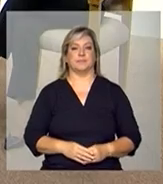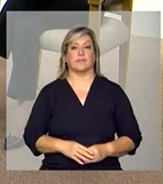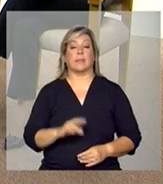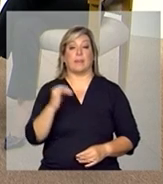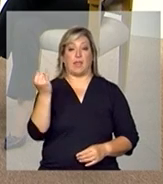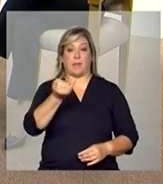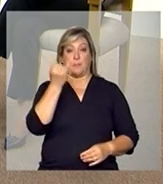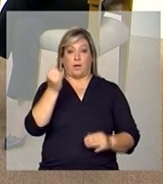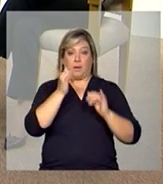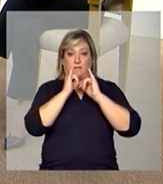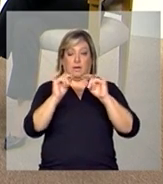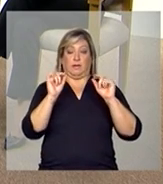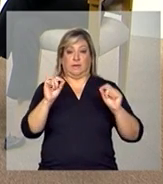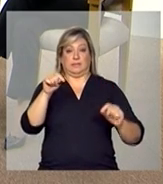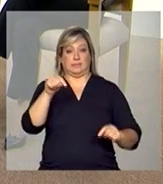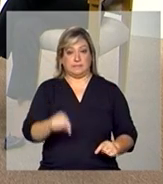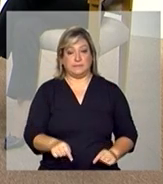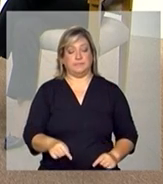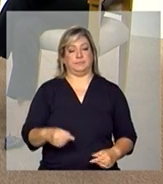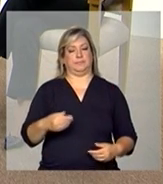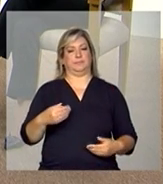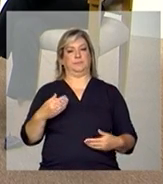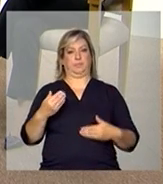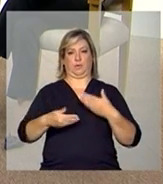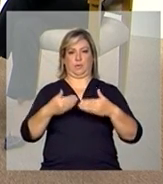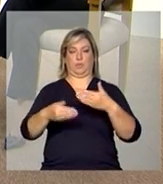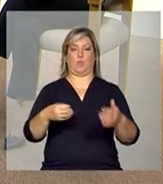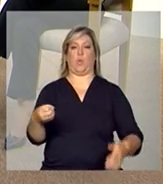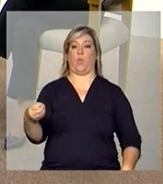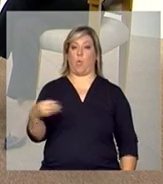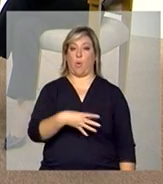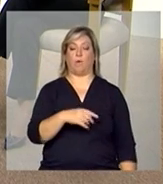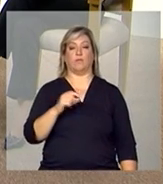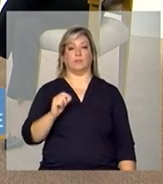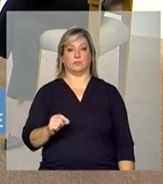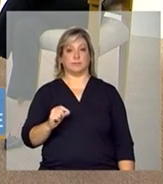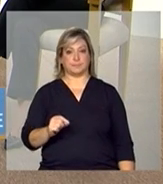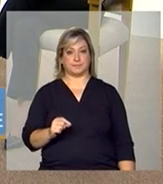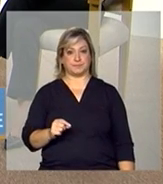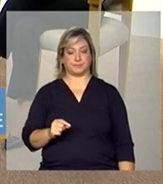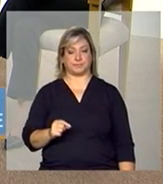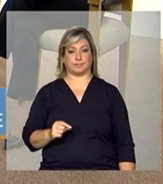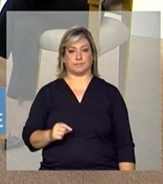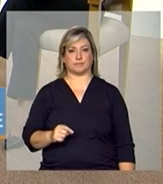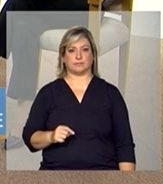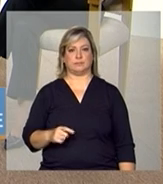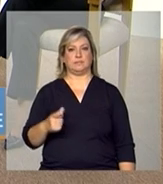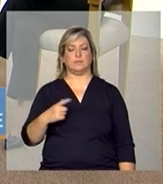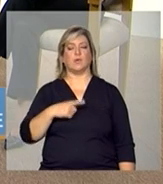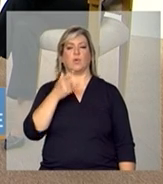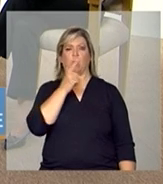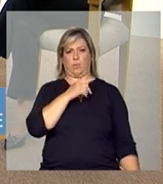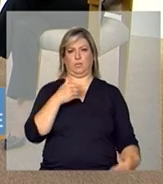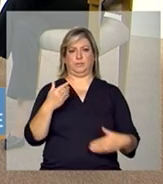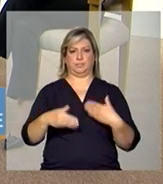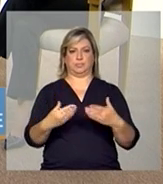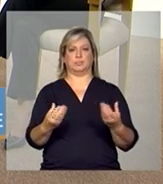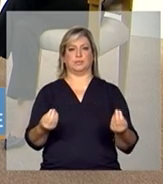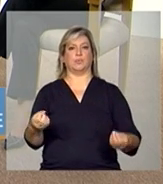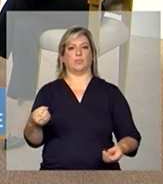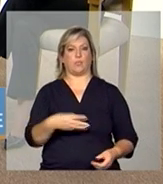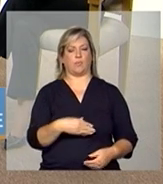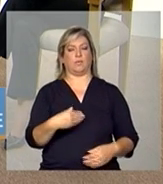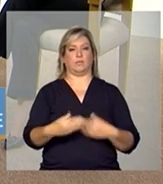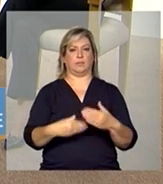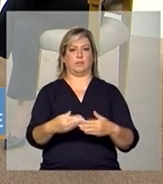eh esse é um procedimento novo que eh acelerou o processo de troca de gestão